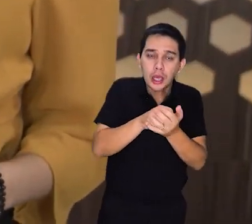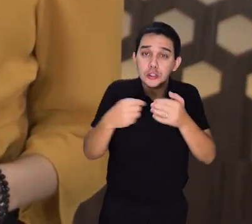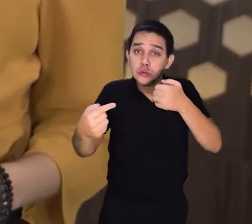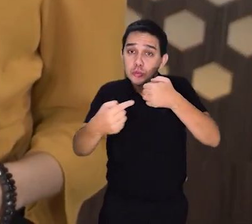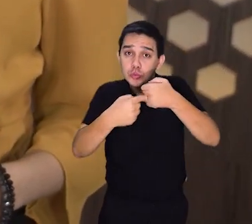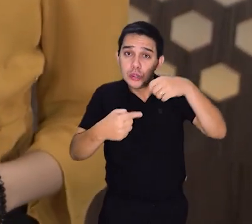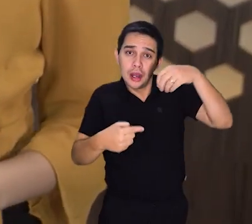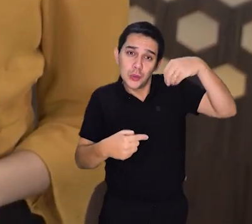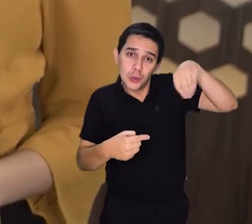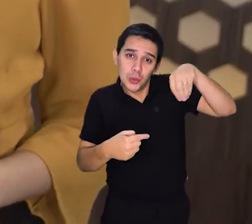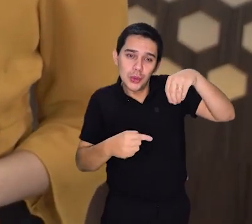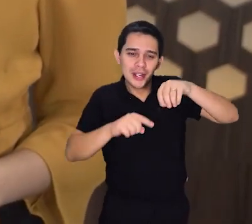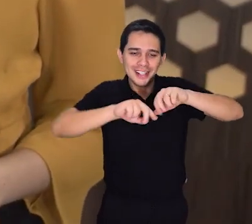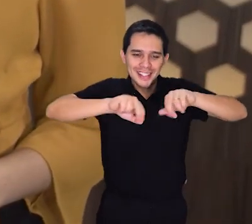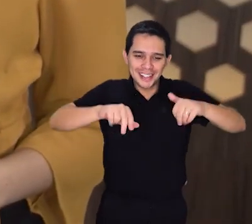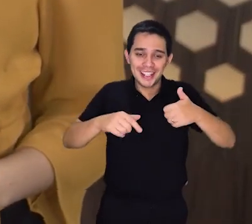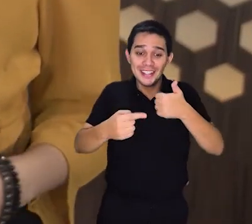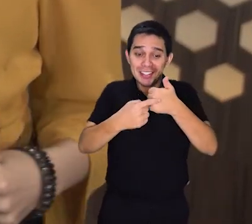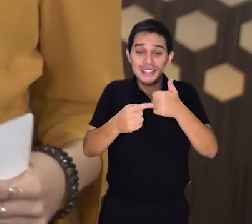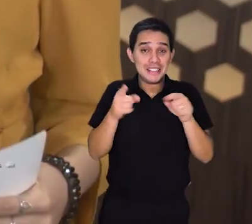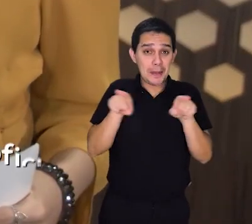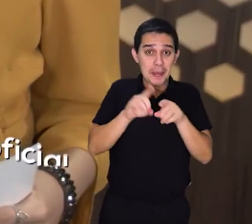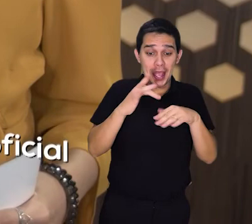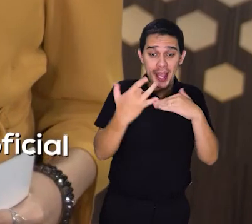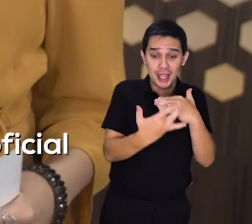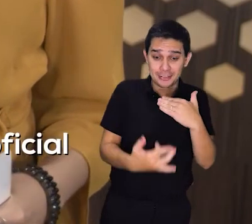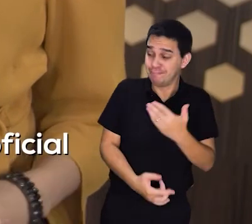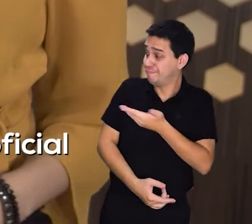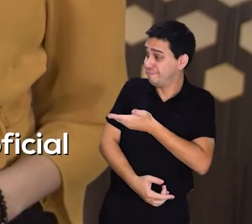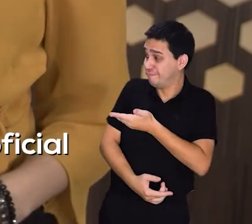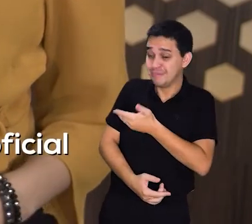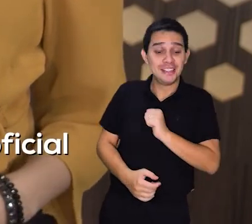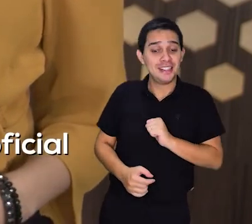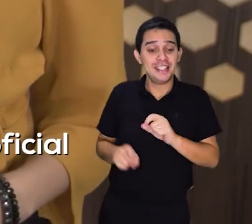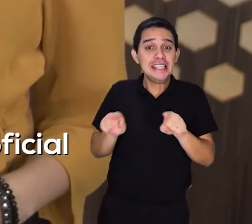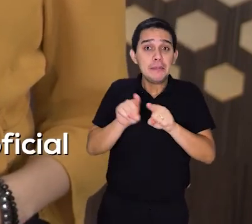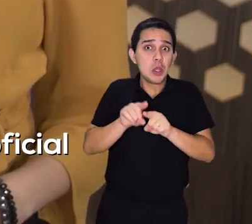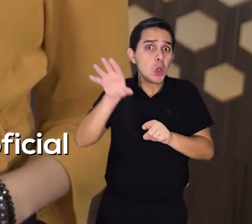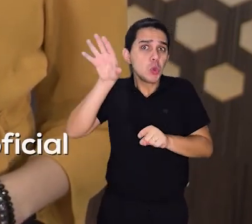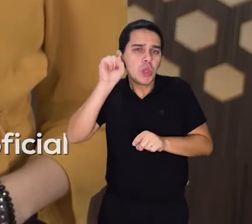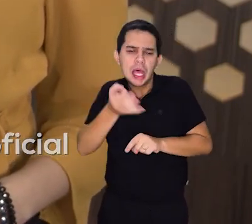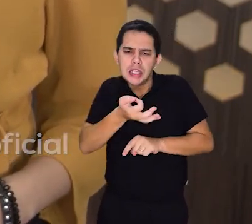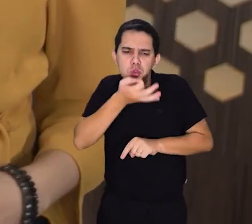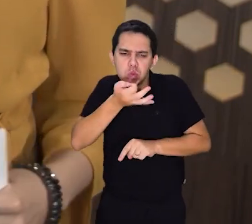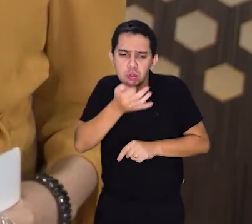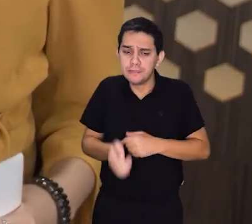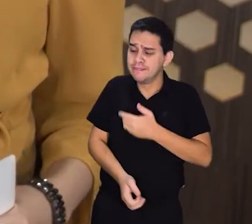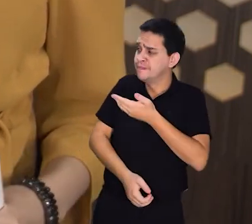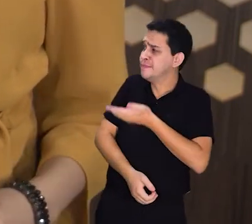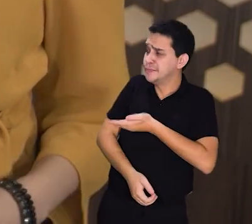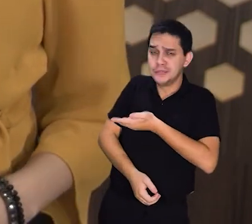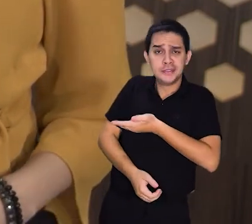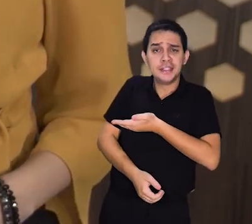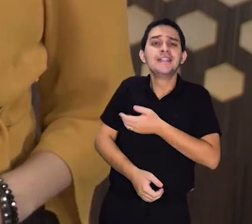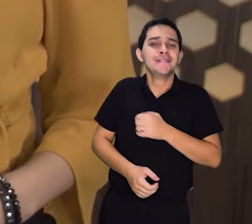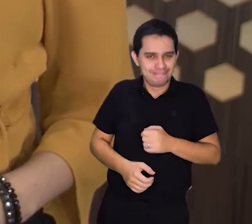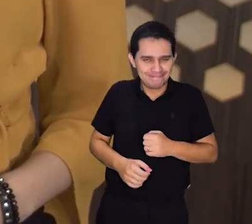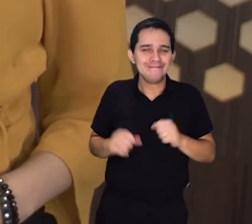as notificações. Não deixe de nos seguir nas nossas redes sociais e de escutar o nosso podcast nas plataformas Deezer,